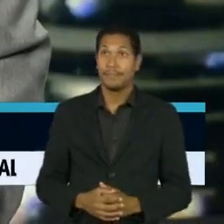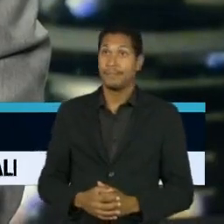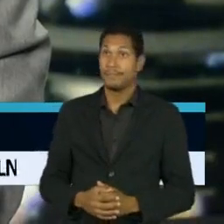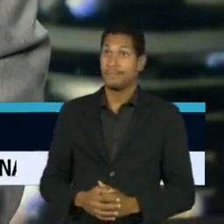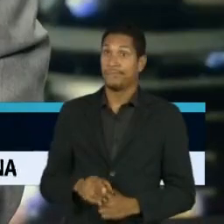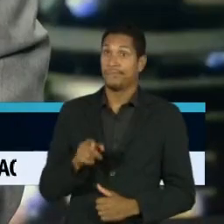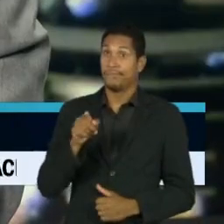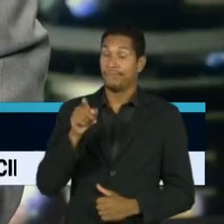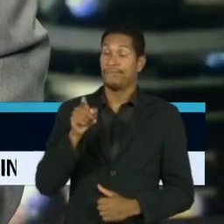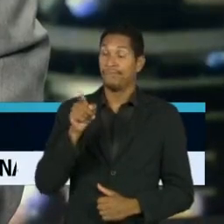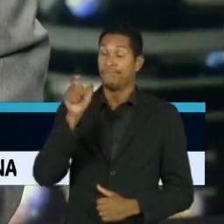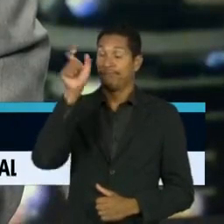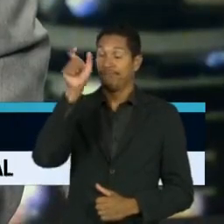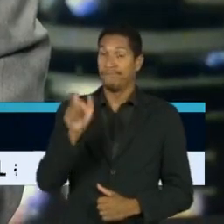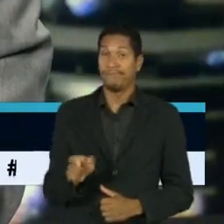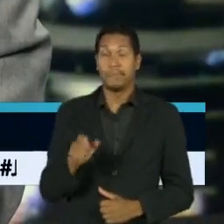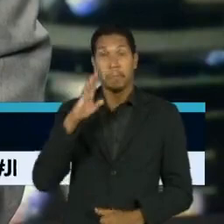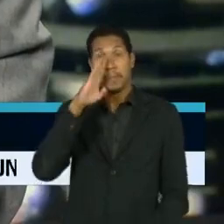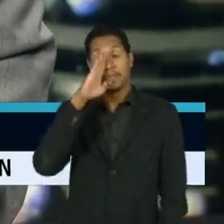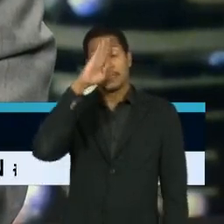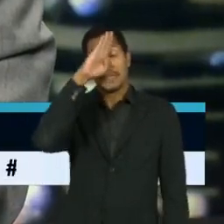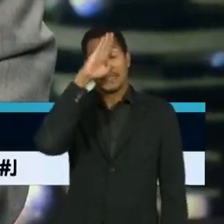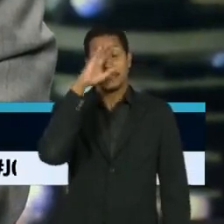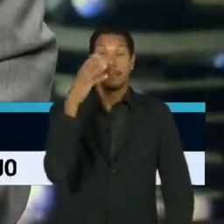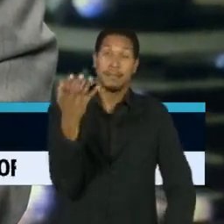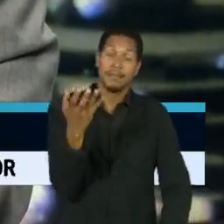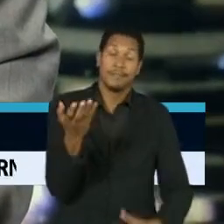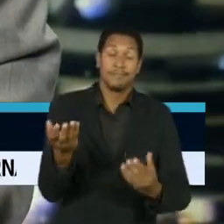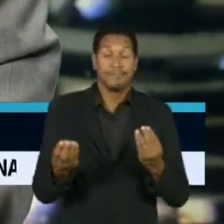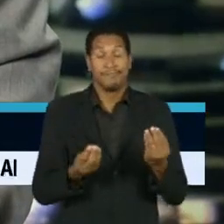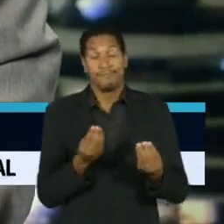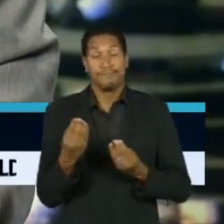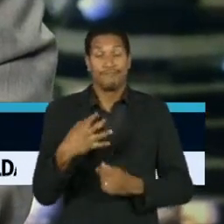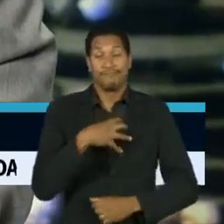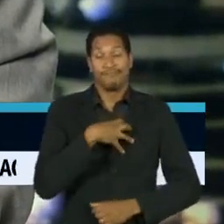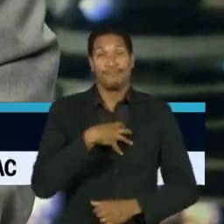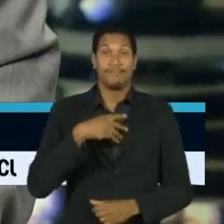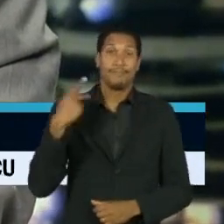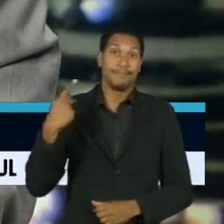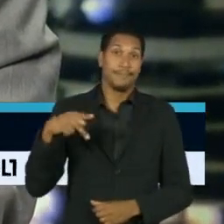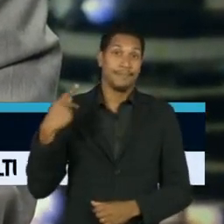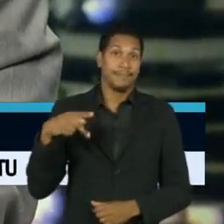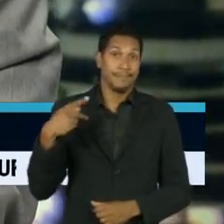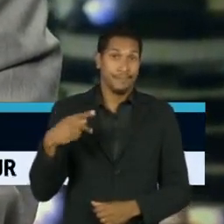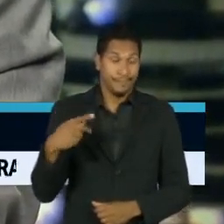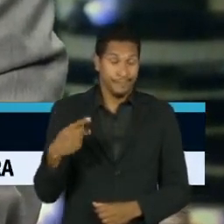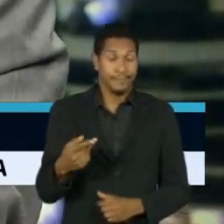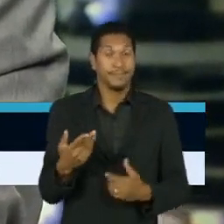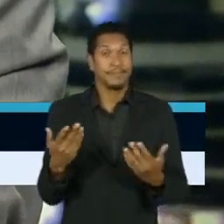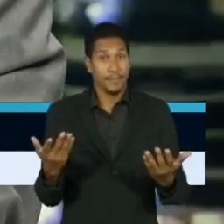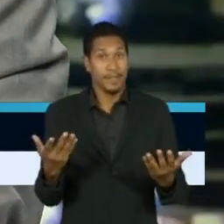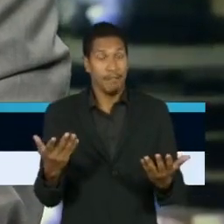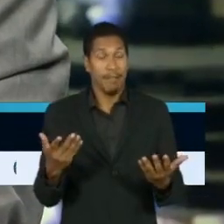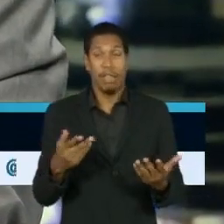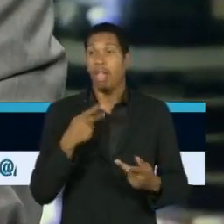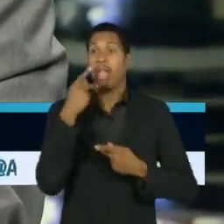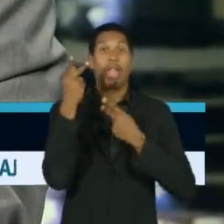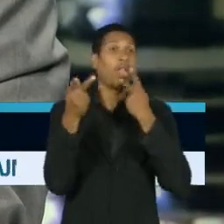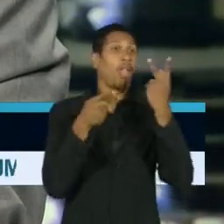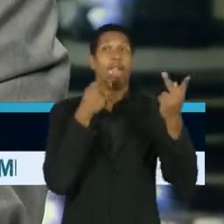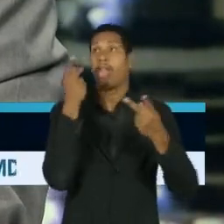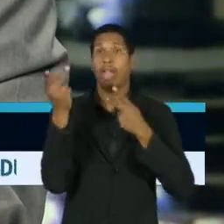uma pessoa que ele é muito voluntarioso como se fala para o seu mais cuidadoso muito voluntarioso